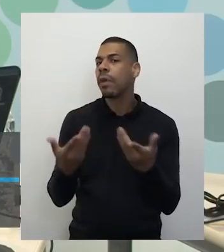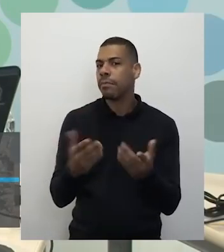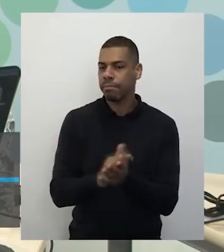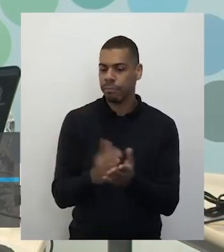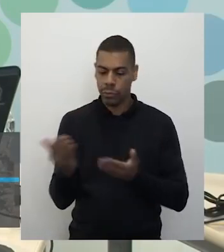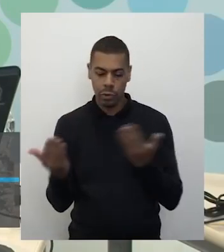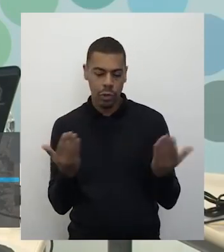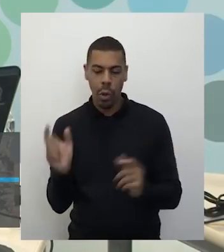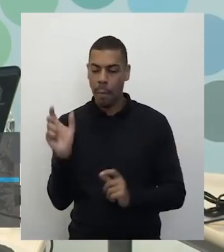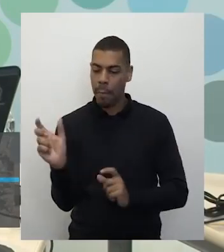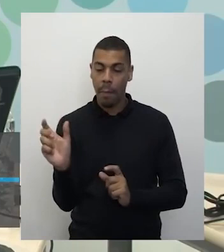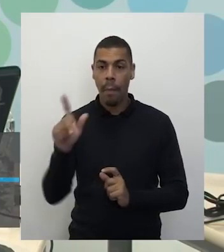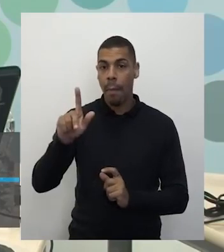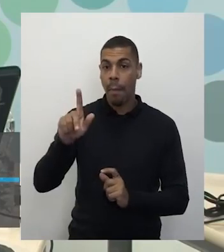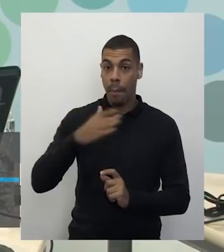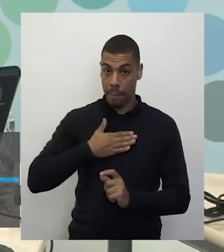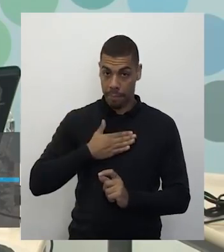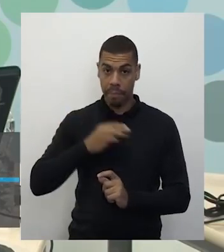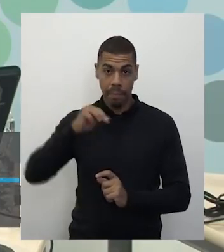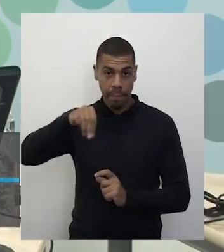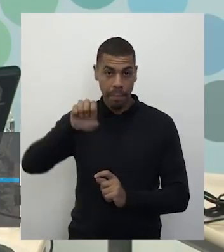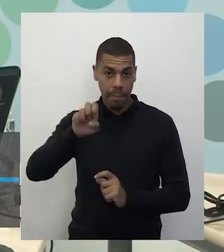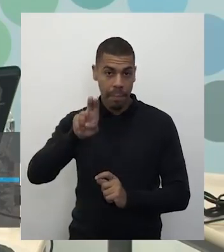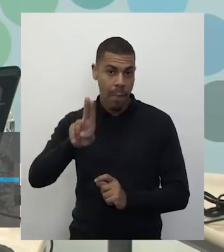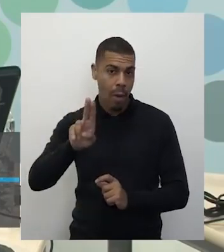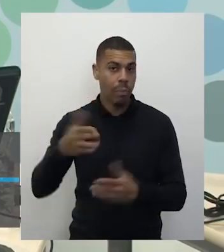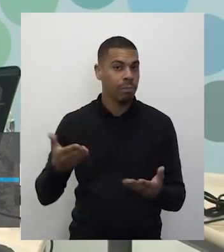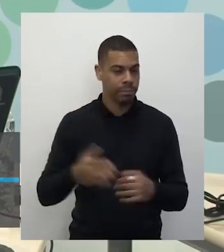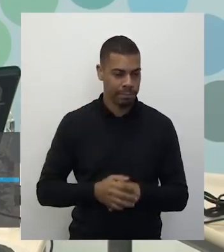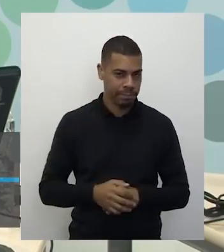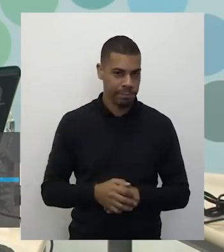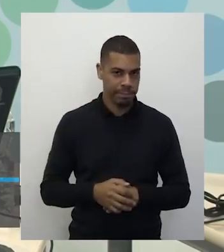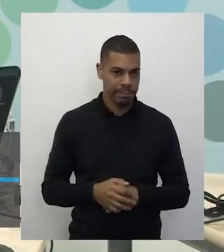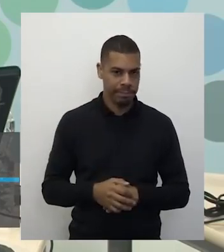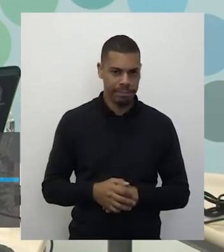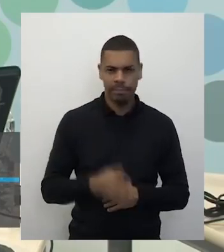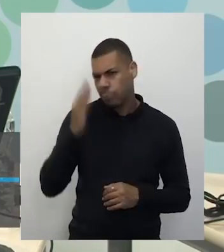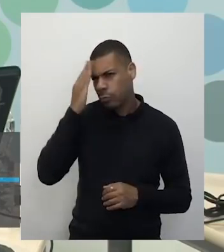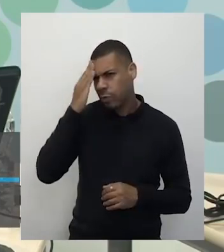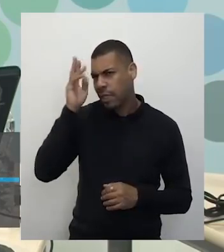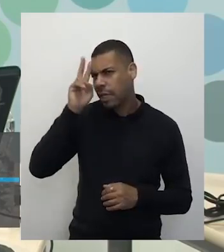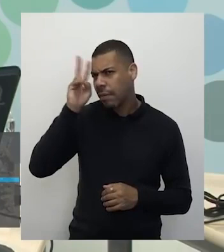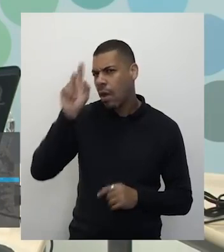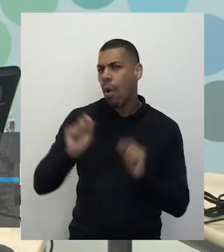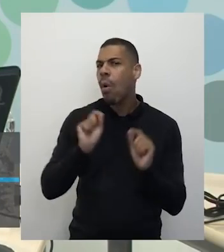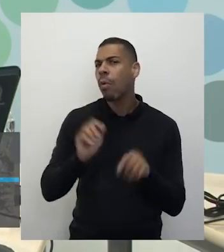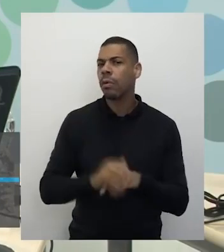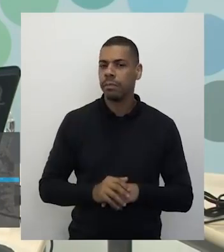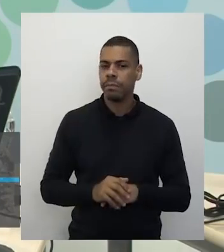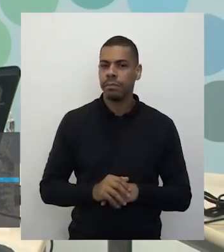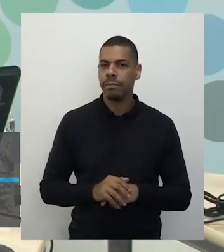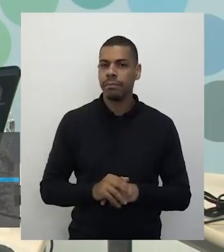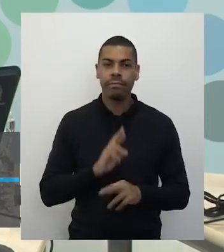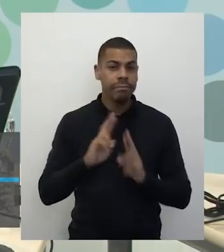segundo, porque a Glorinha respondeu ao pai lá no final, minha mão. Vocês conseguem lembrar? Quem consegue lembrar, tira